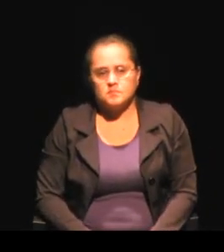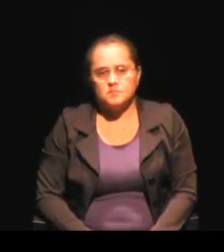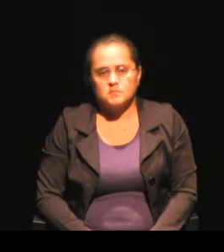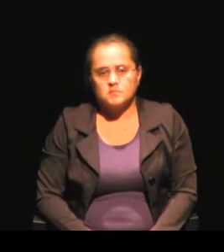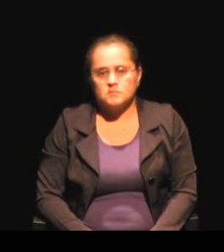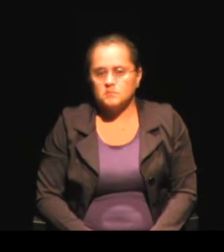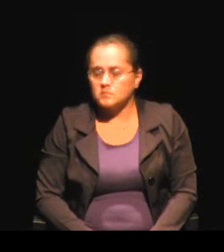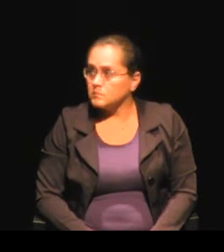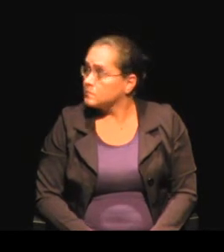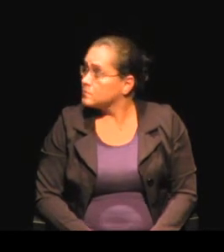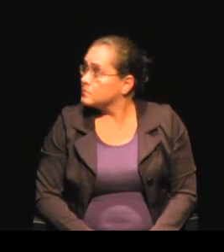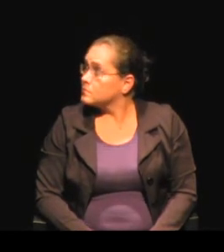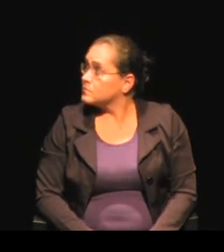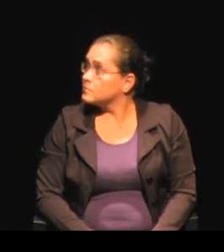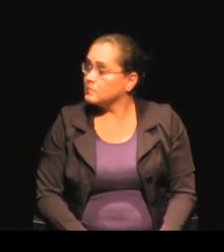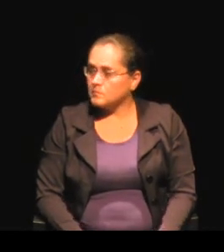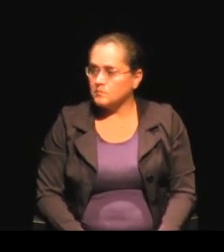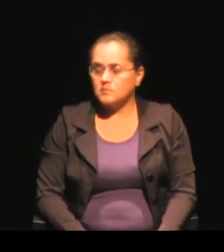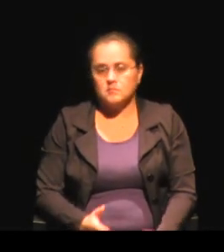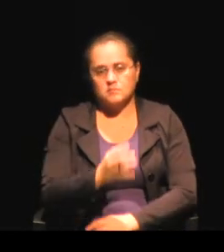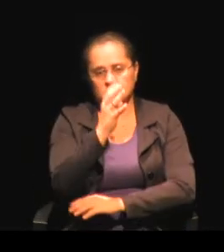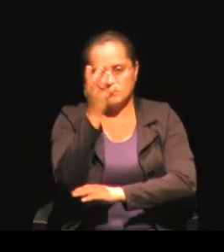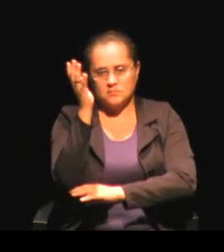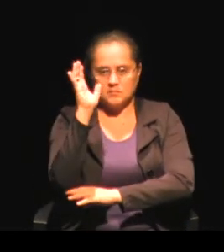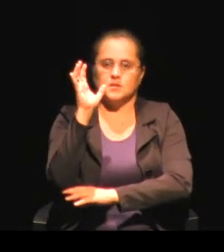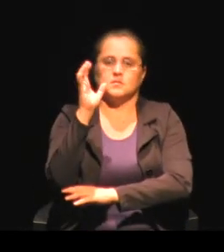Aqui o nosso falecido